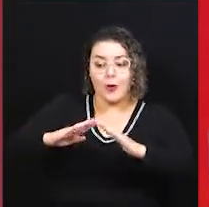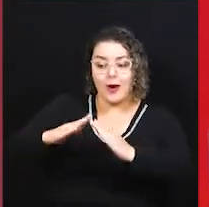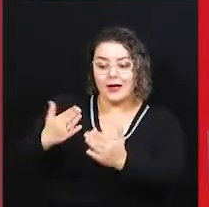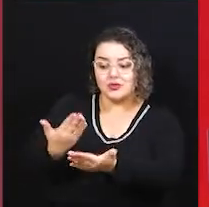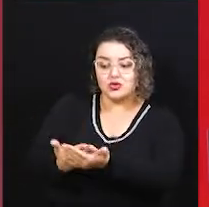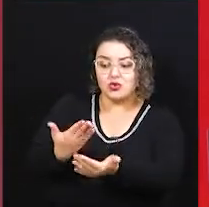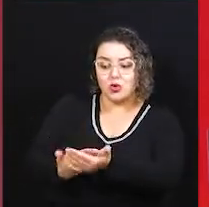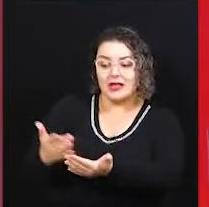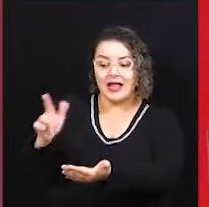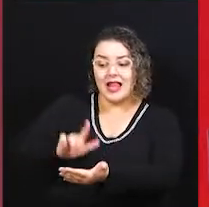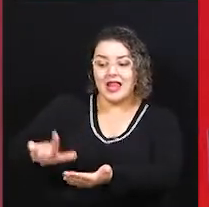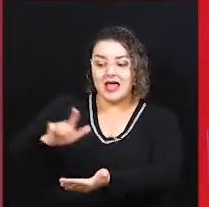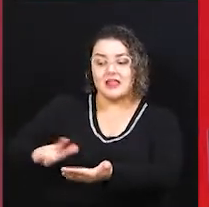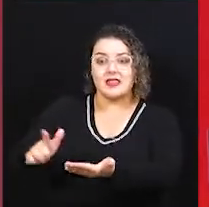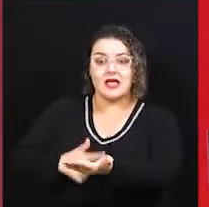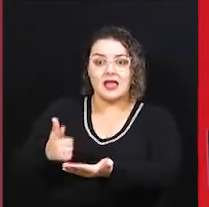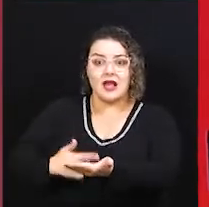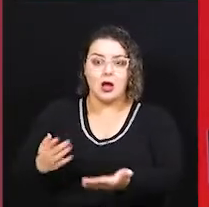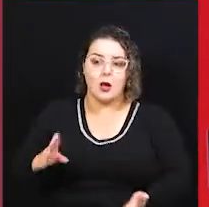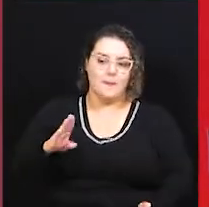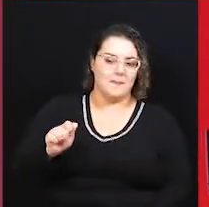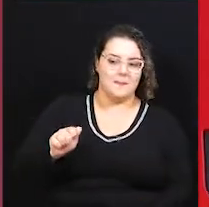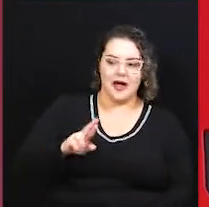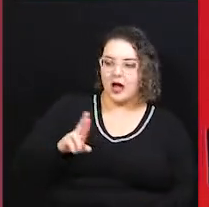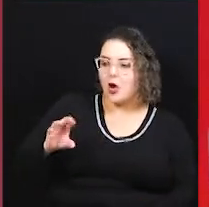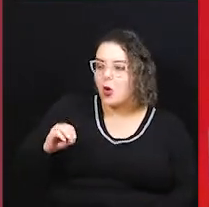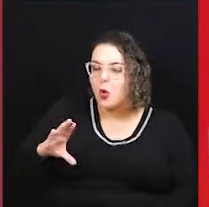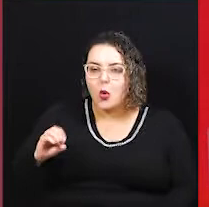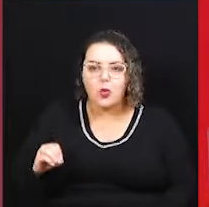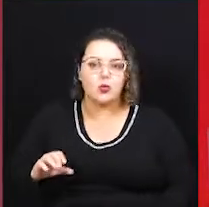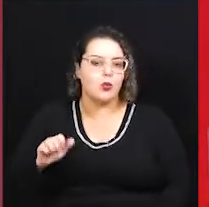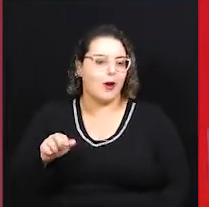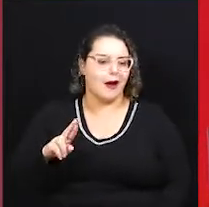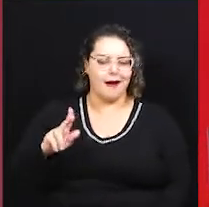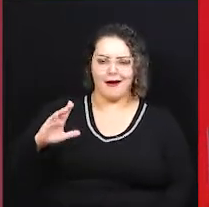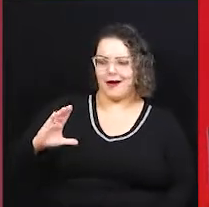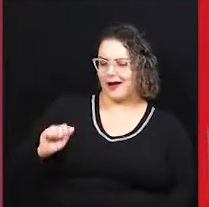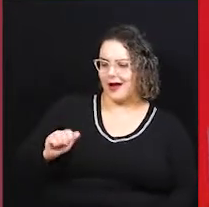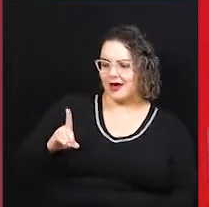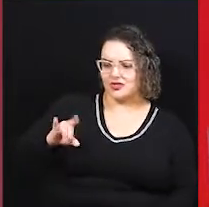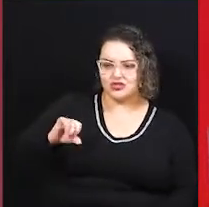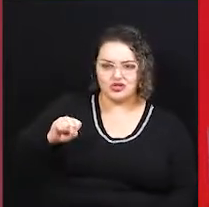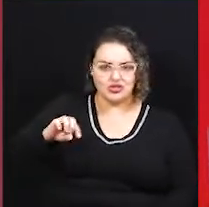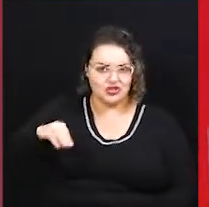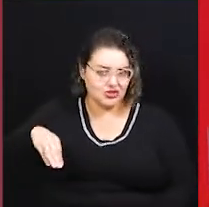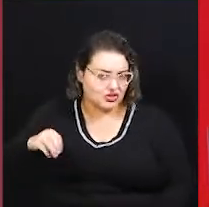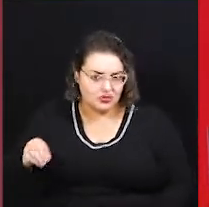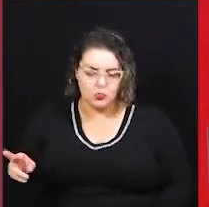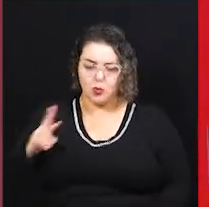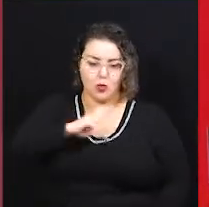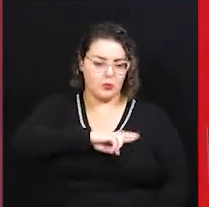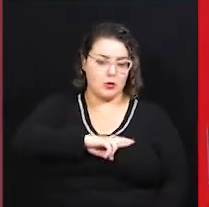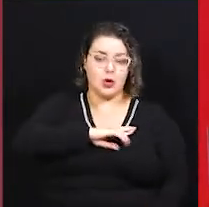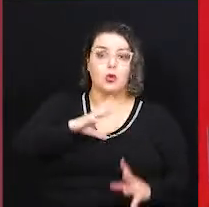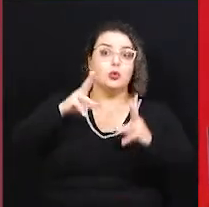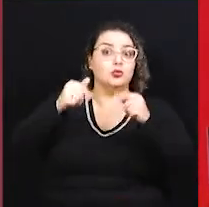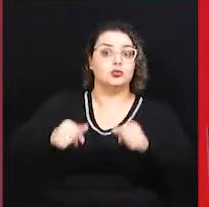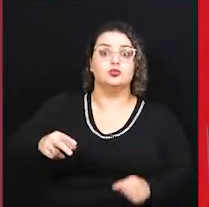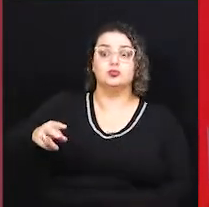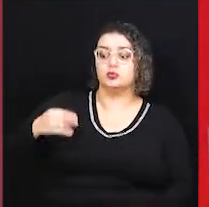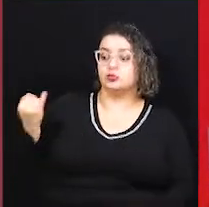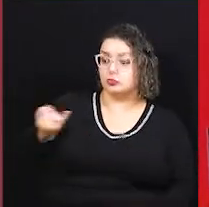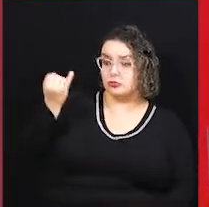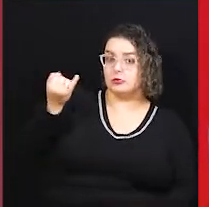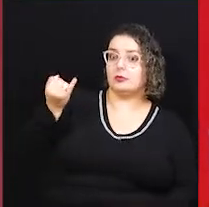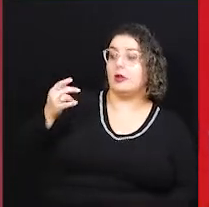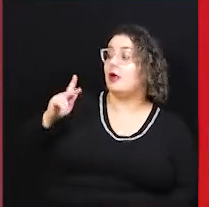que está inserida essa obra? É uma obra do barroco? É uma obra do arcadismo? É uma obra do romantismo? Ou seja, tudo isso é importante. Tá vendo?